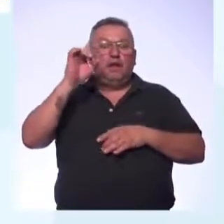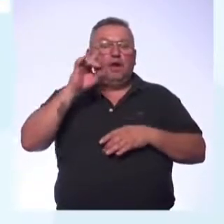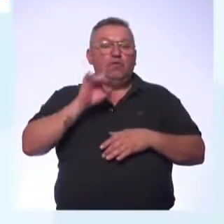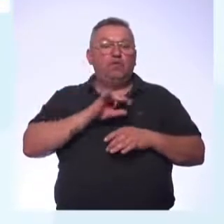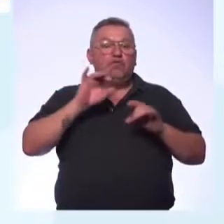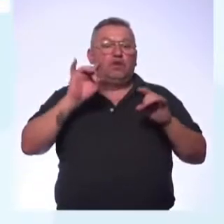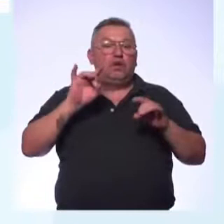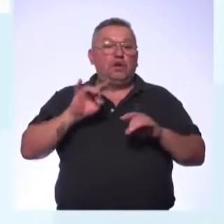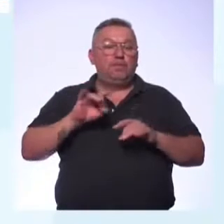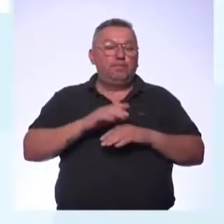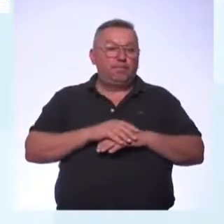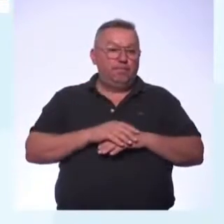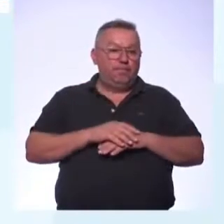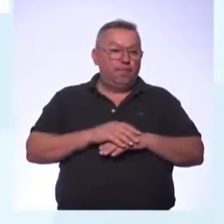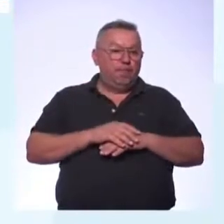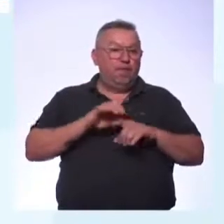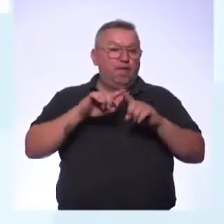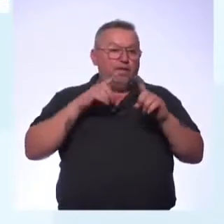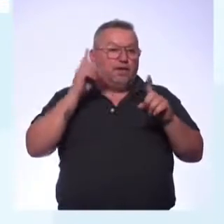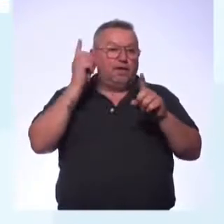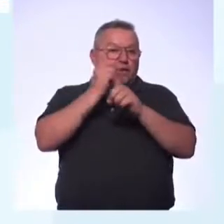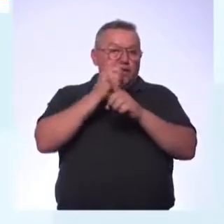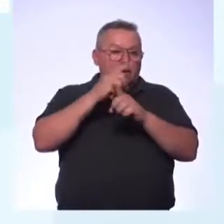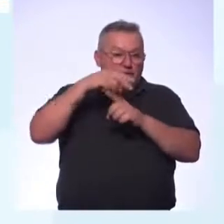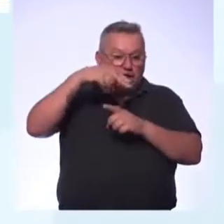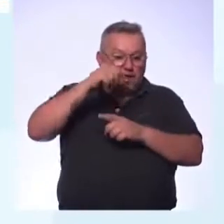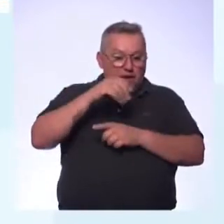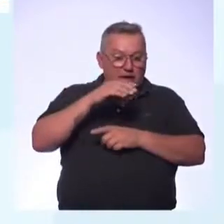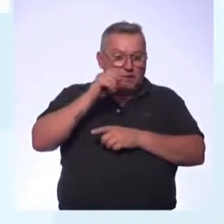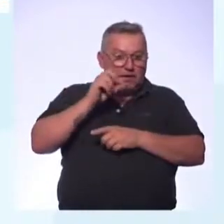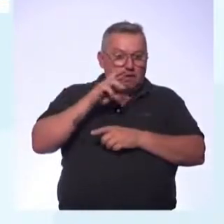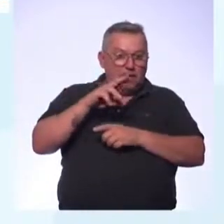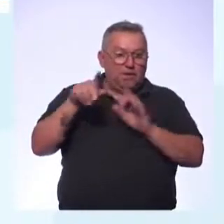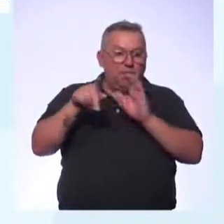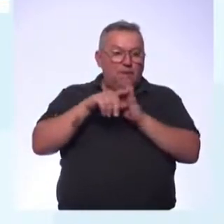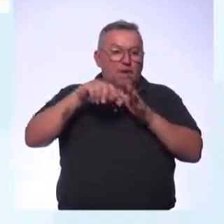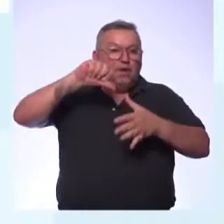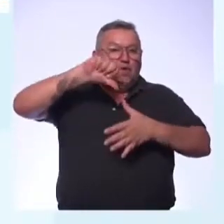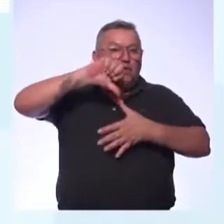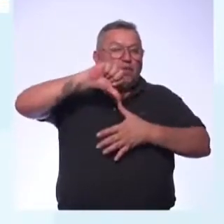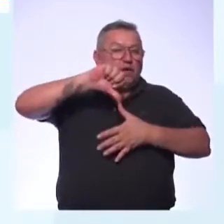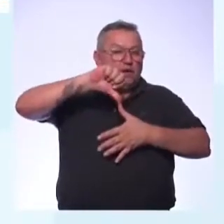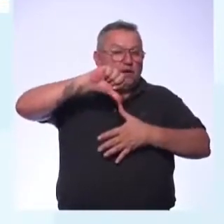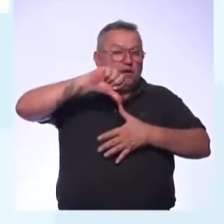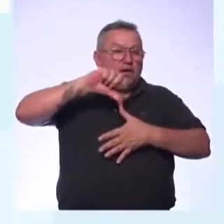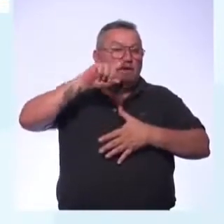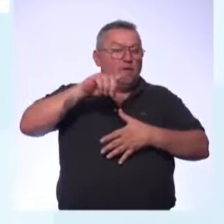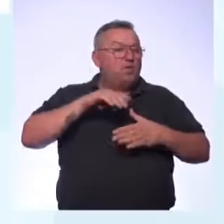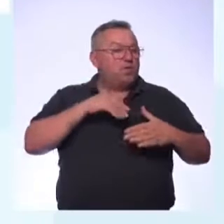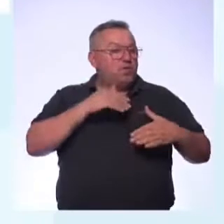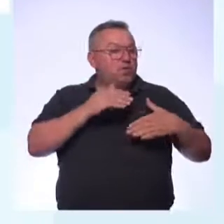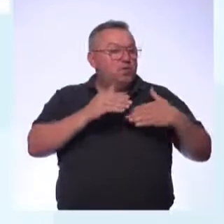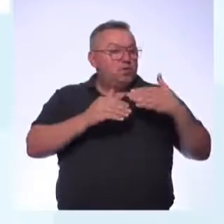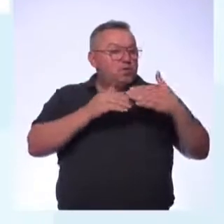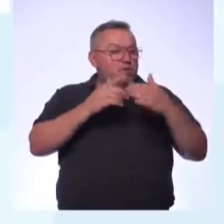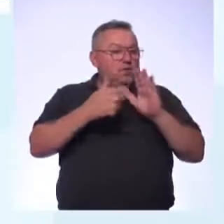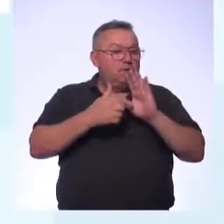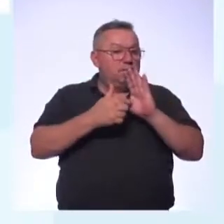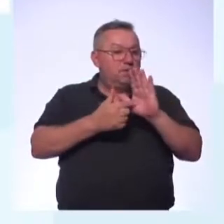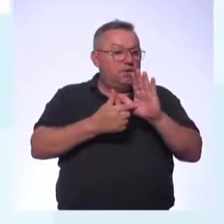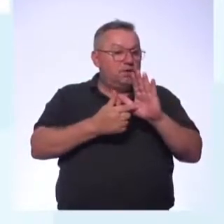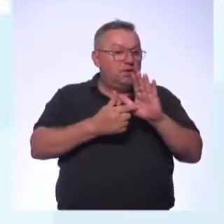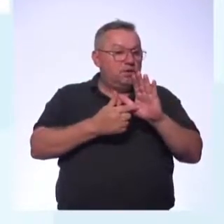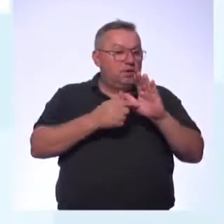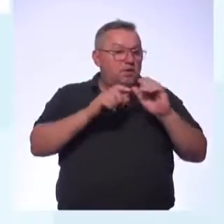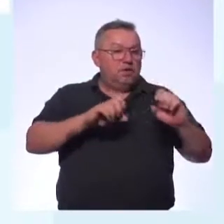ela vai ter encontro da placa de Nazca com a placa sul-americana. Então, esse processo que está mostrando